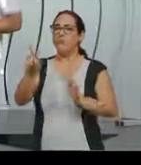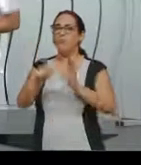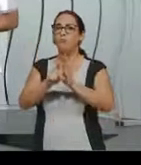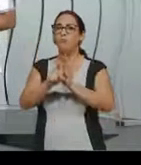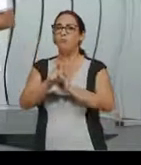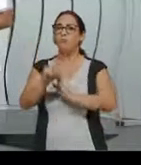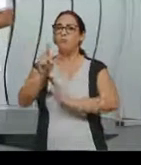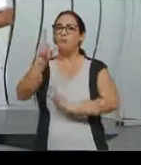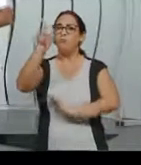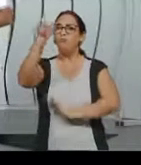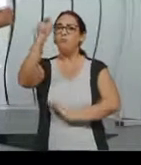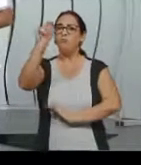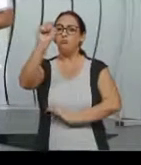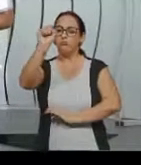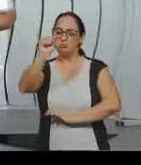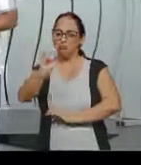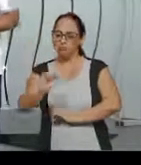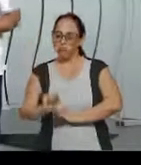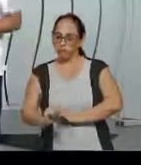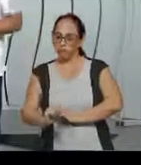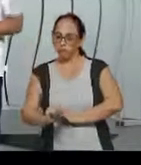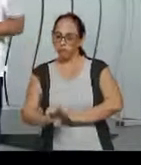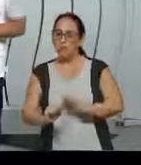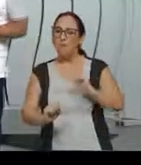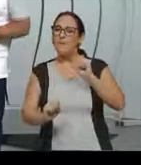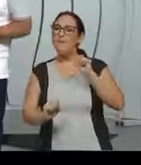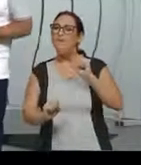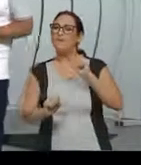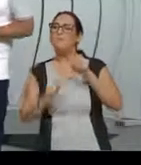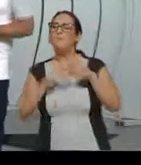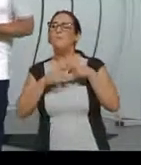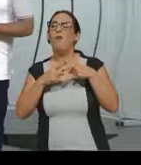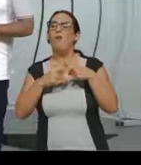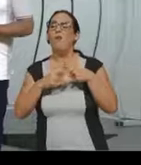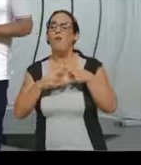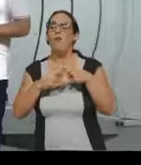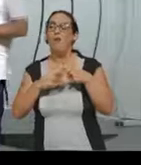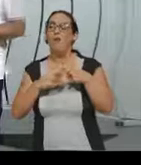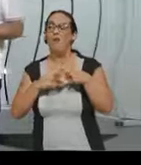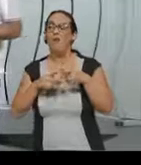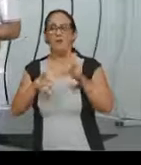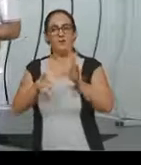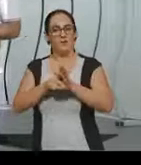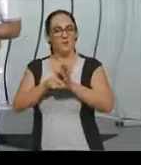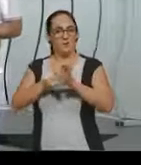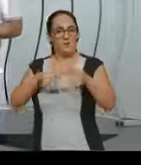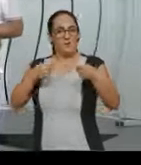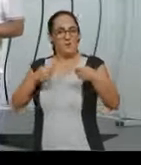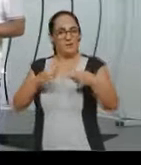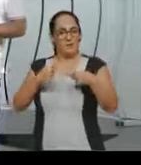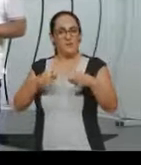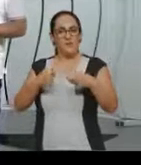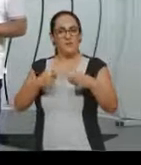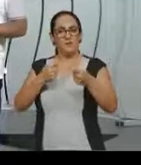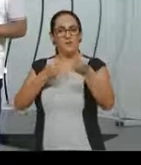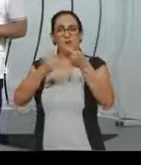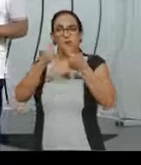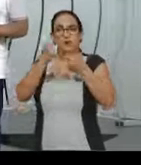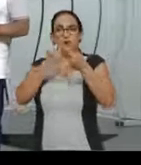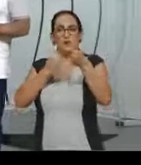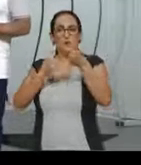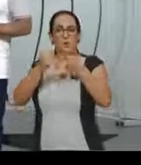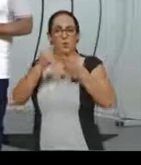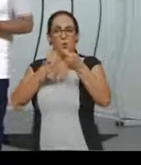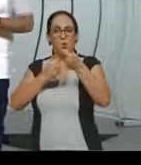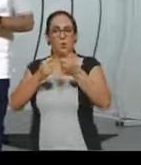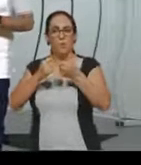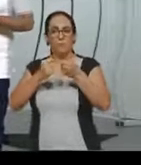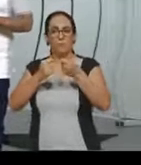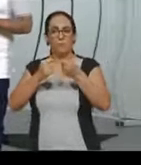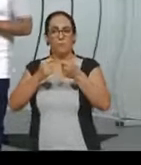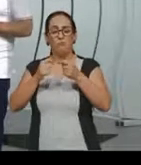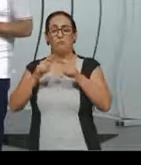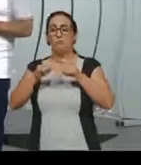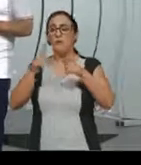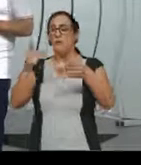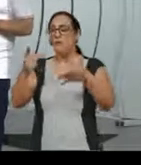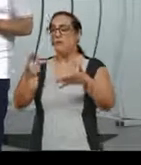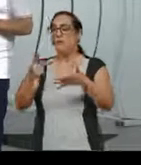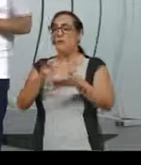de necessidade econômica, ok? Foi só do nordeste para o sul que aconteceu isso?